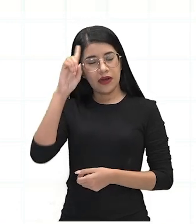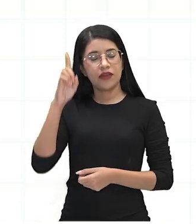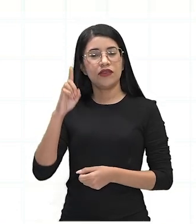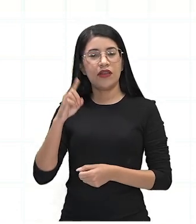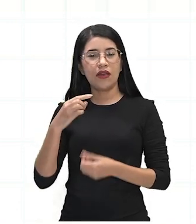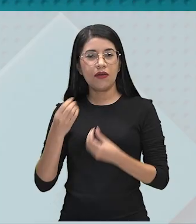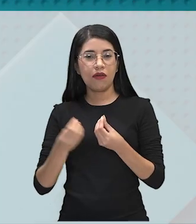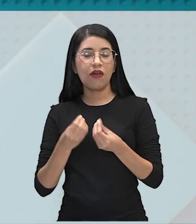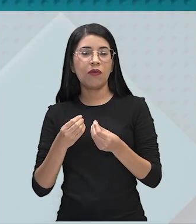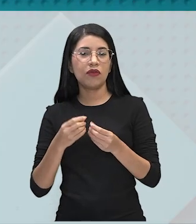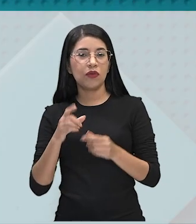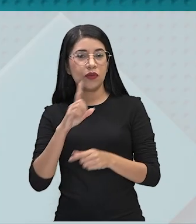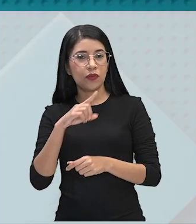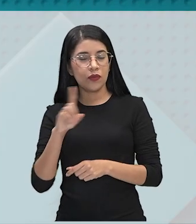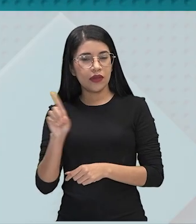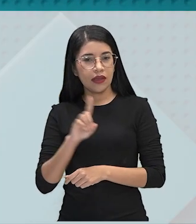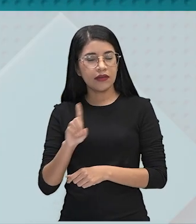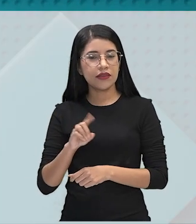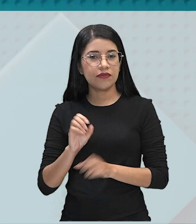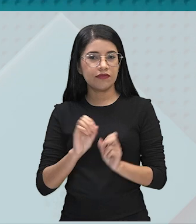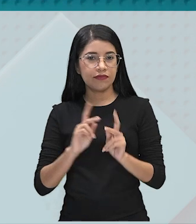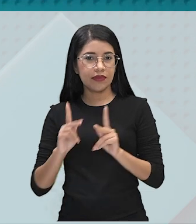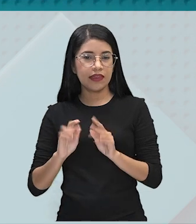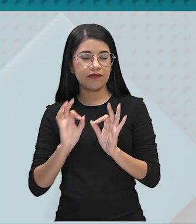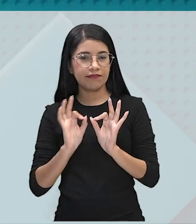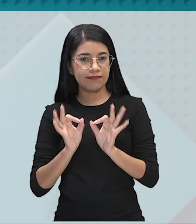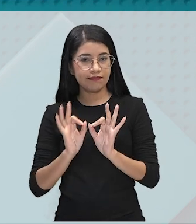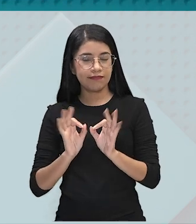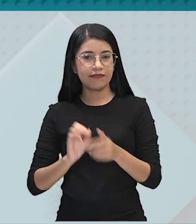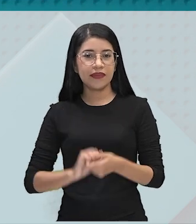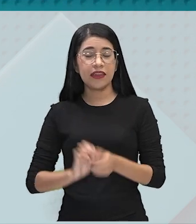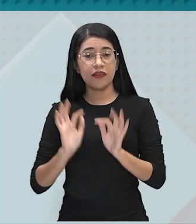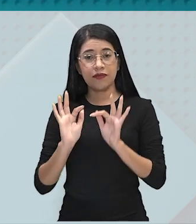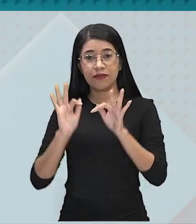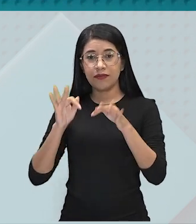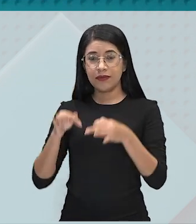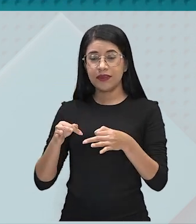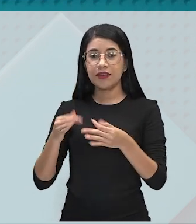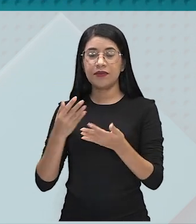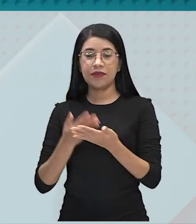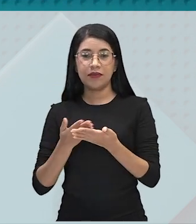forma negativa, certo?